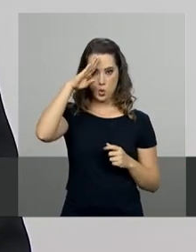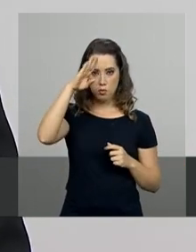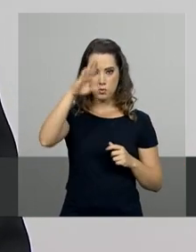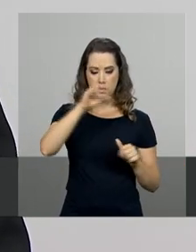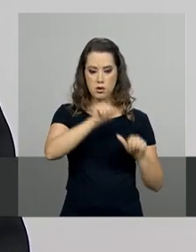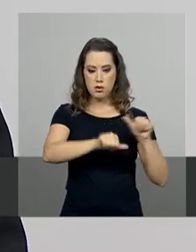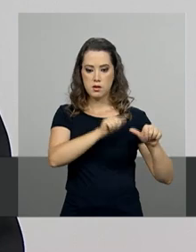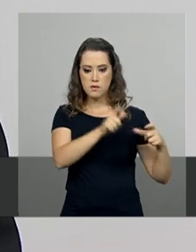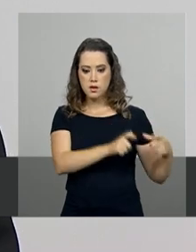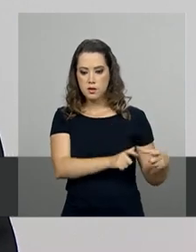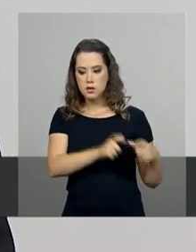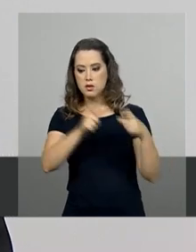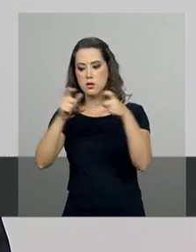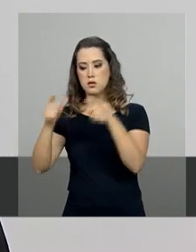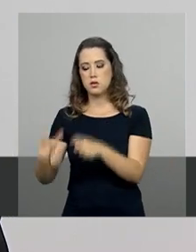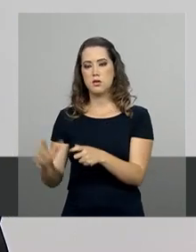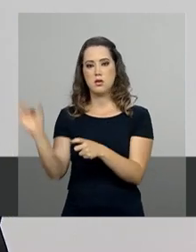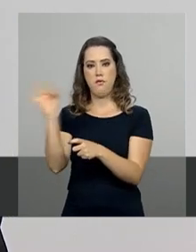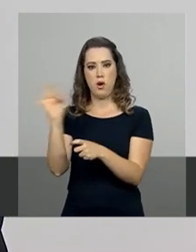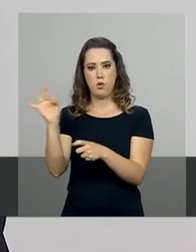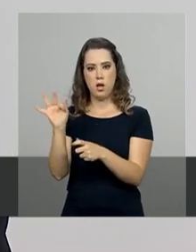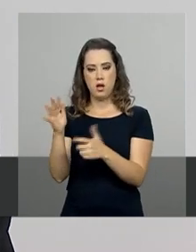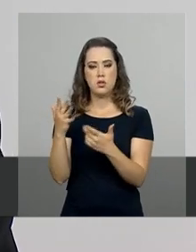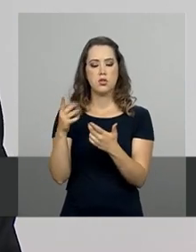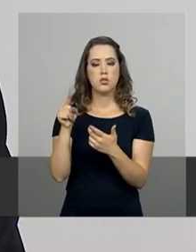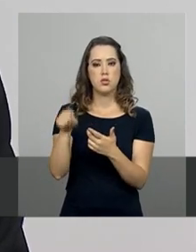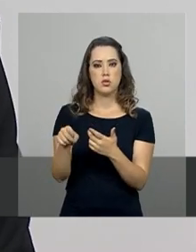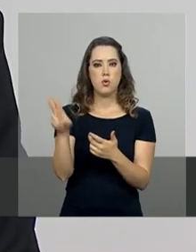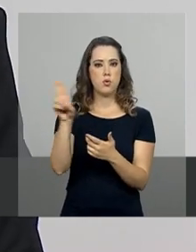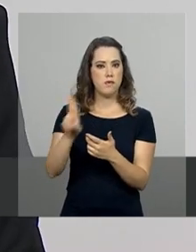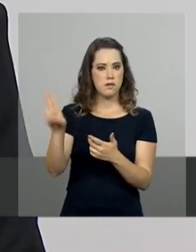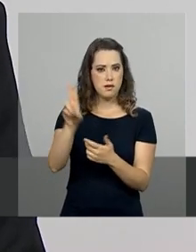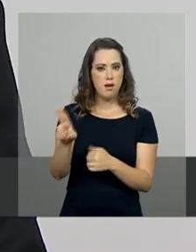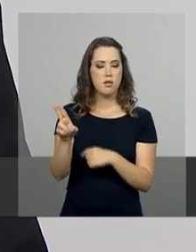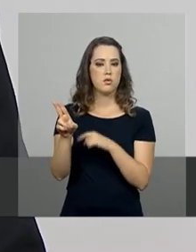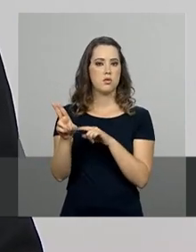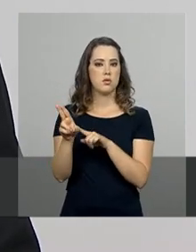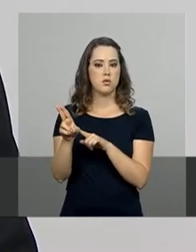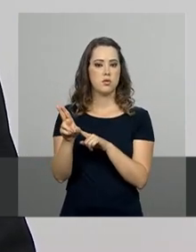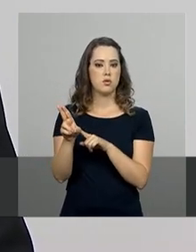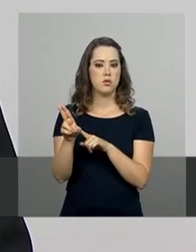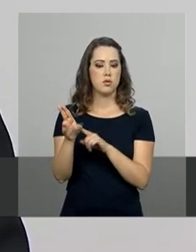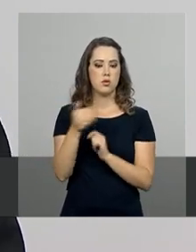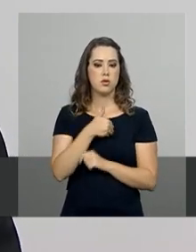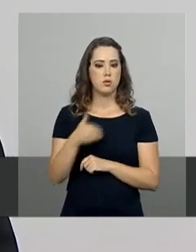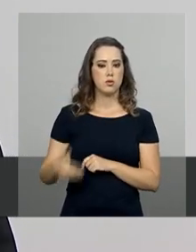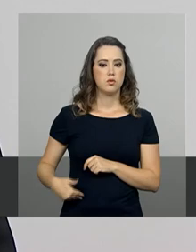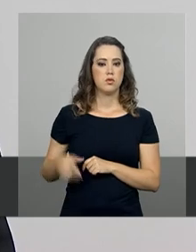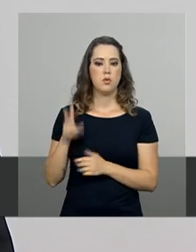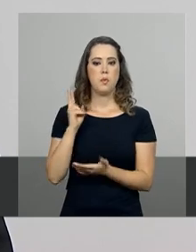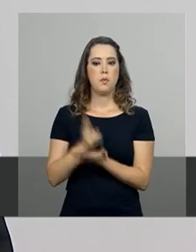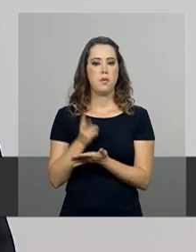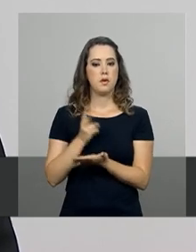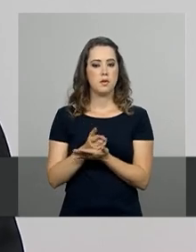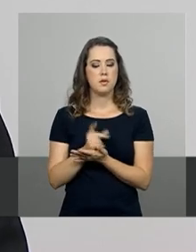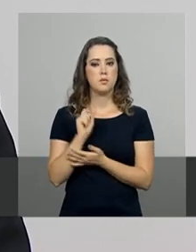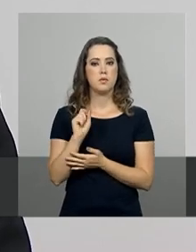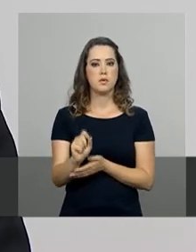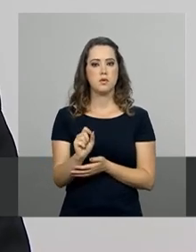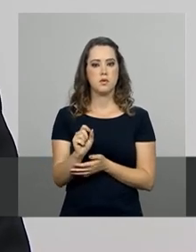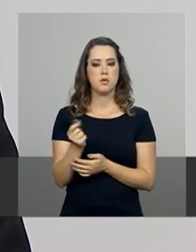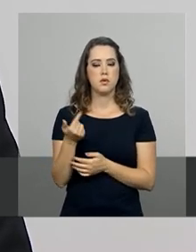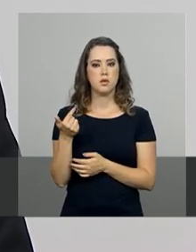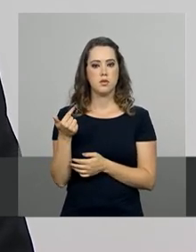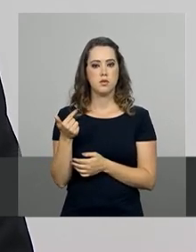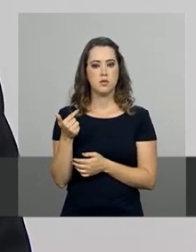uma faculdade para uma universidade pública mesmo que não